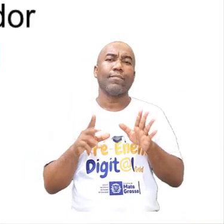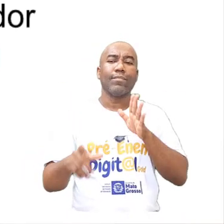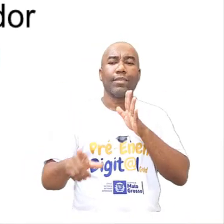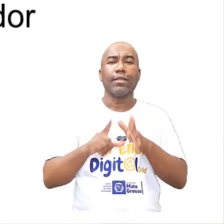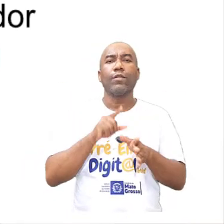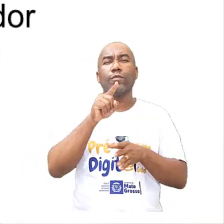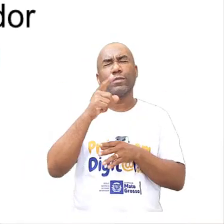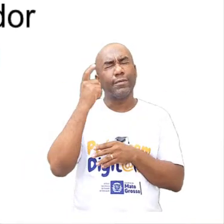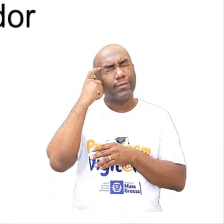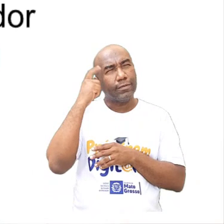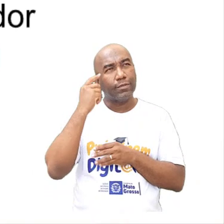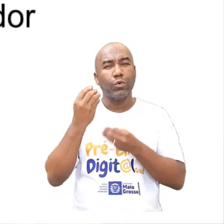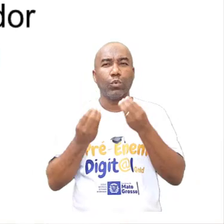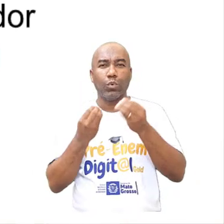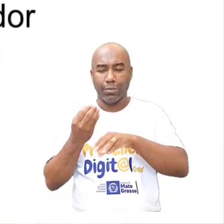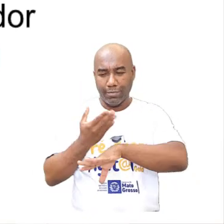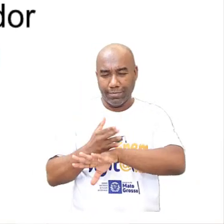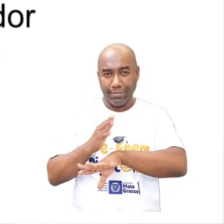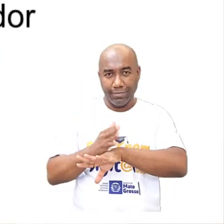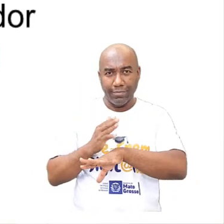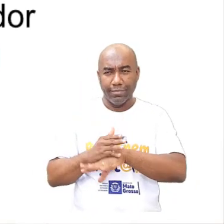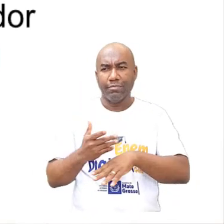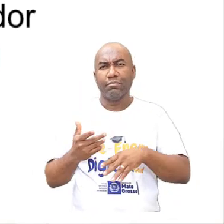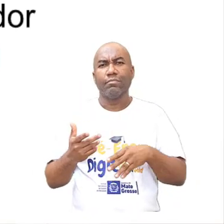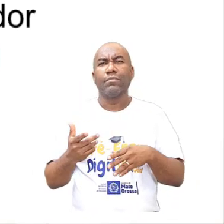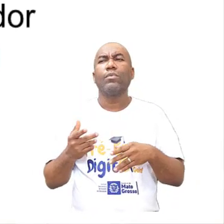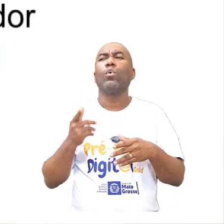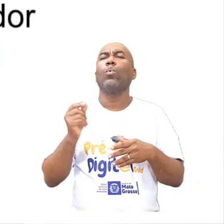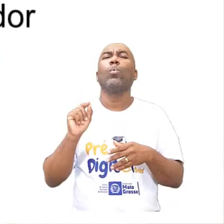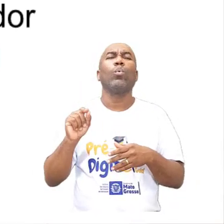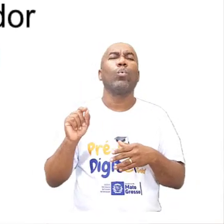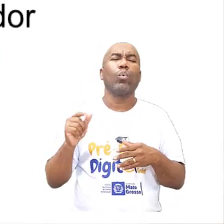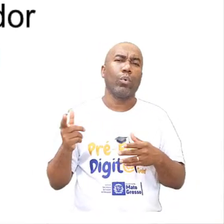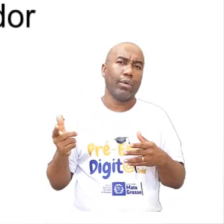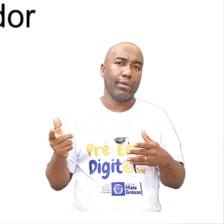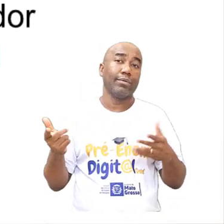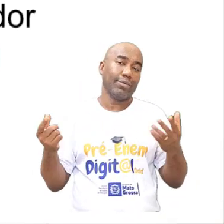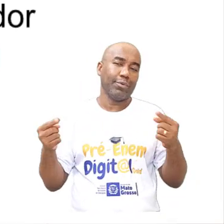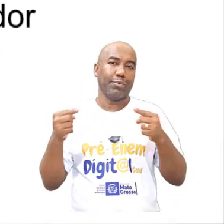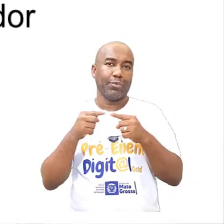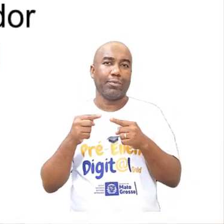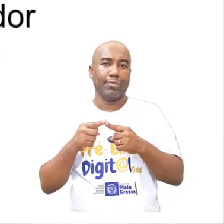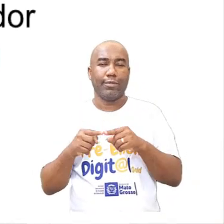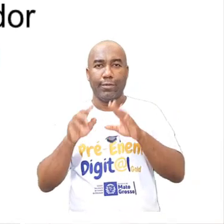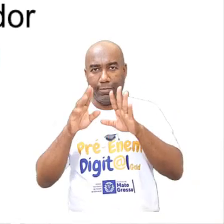certo? Quem vai ser beneficiado? Depois de feito, quais seriam os resultados